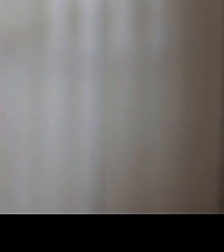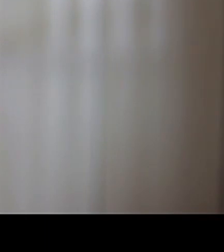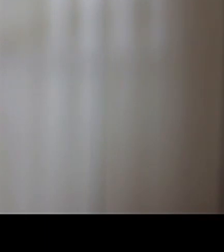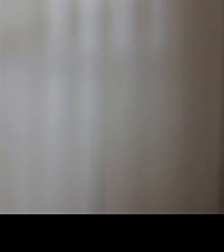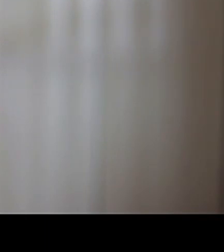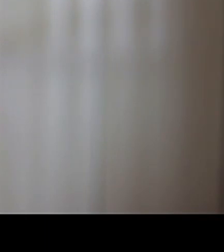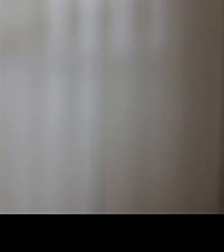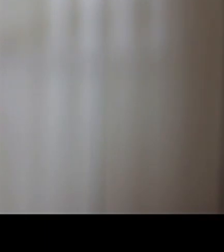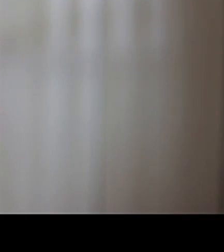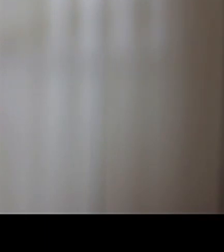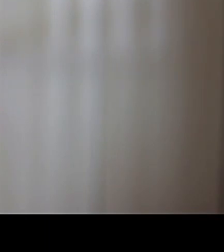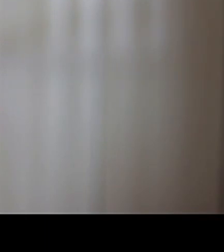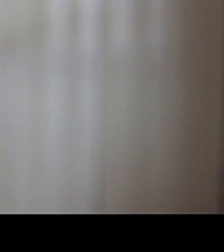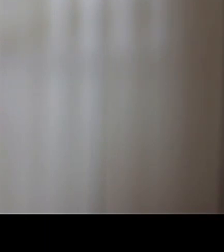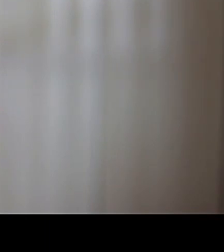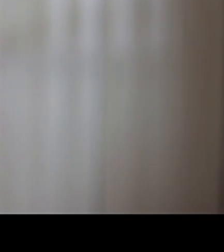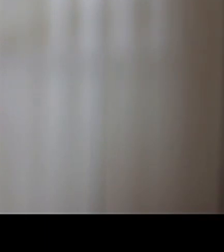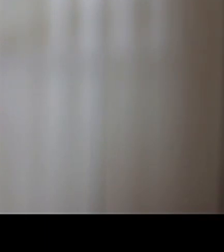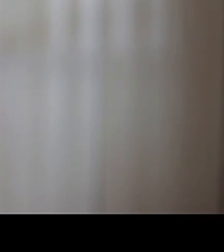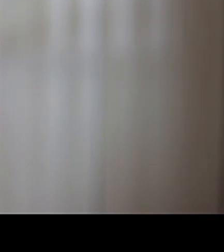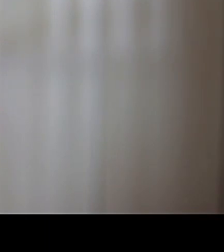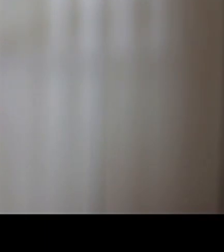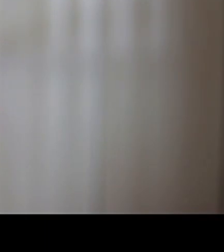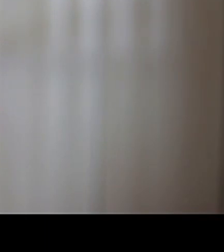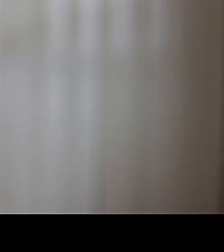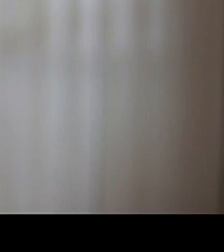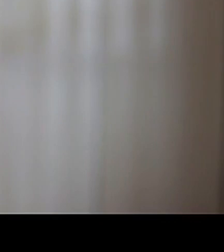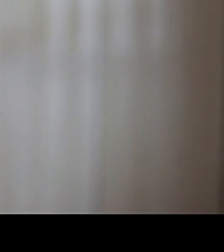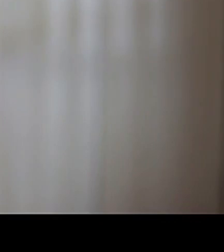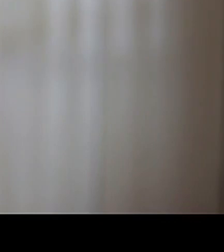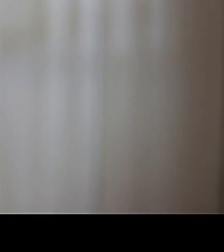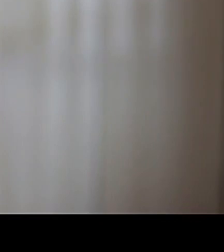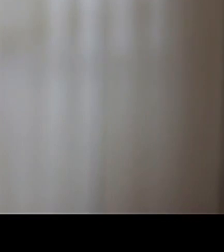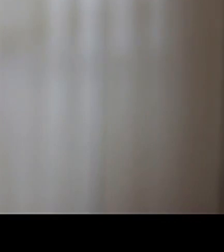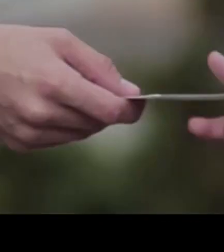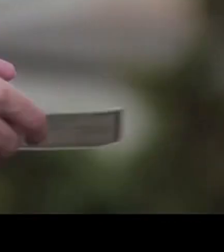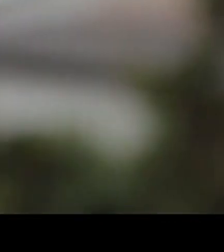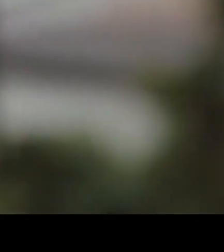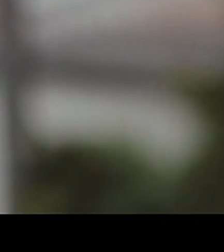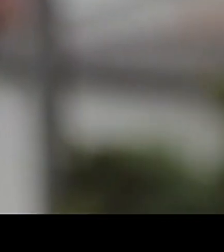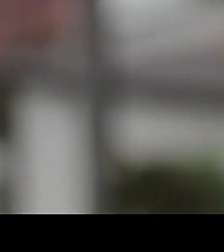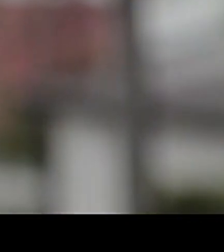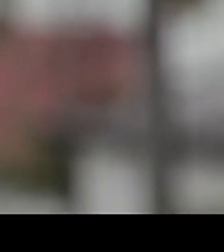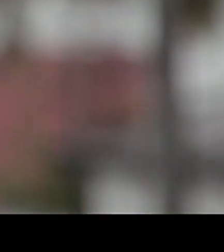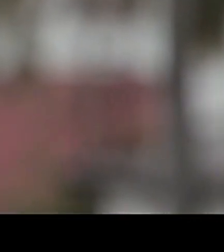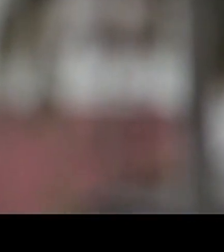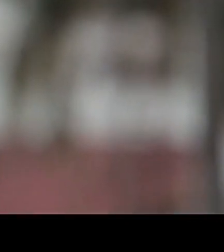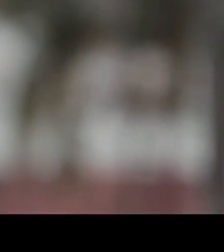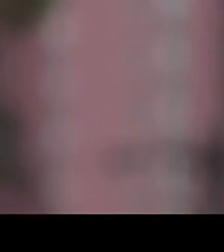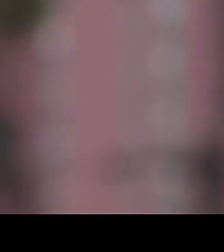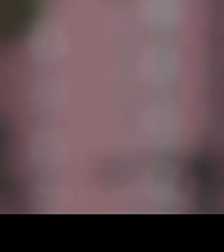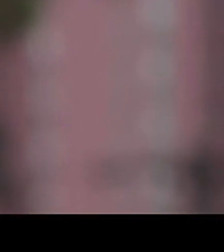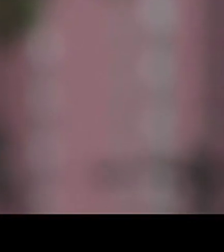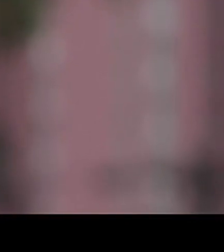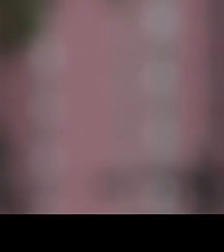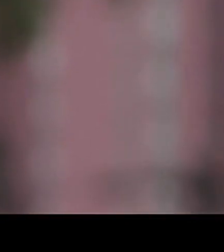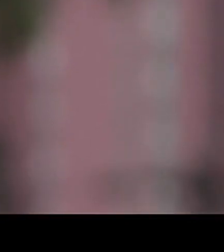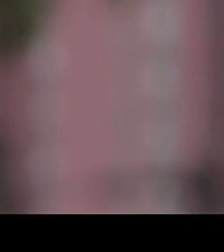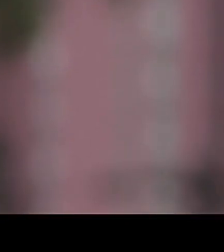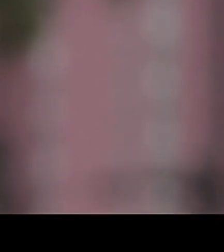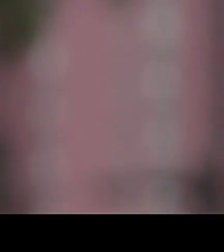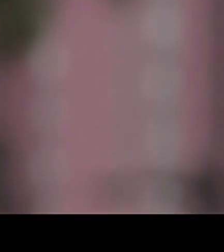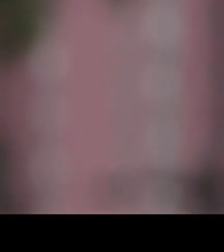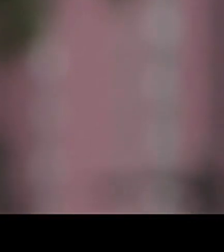o cidadão. Realmente não é confortável ser abordado pelo policial. Bom, para o lado do policial, ele sempre vai